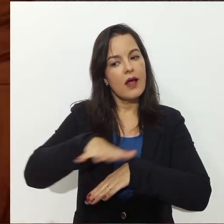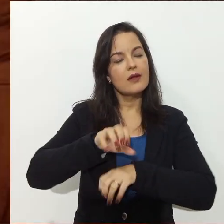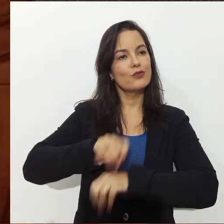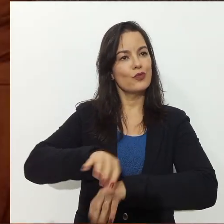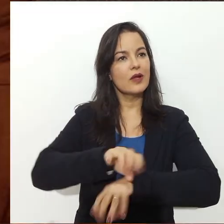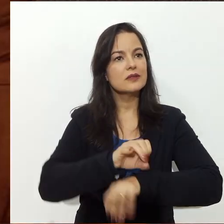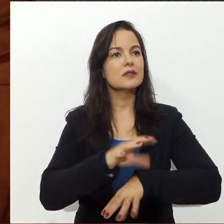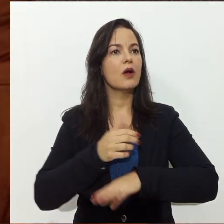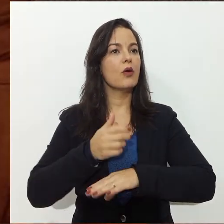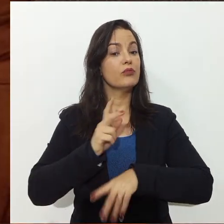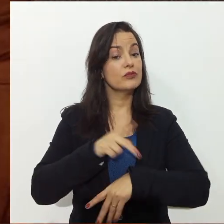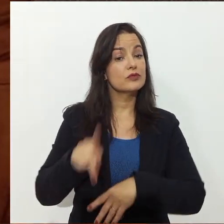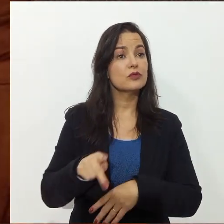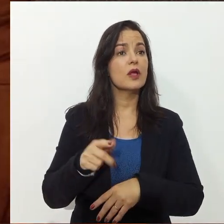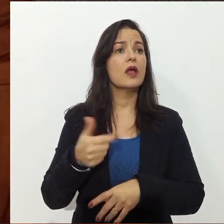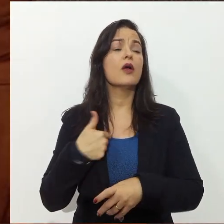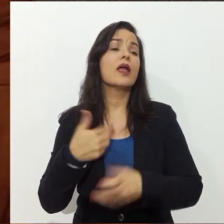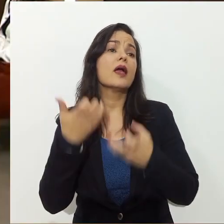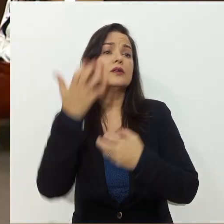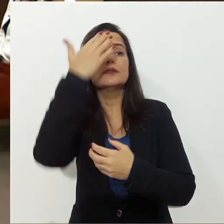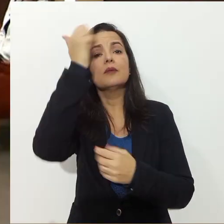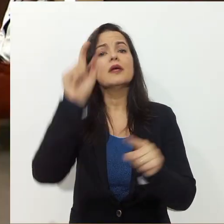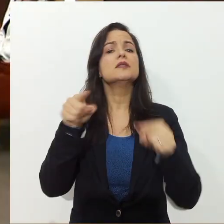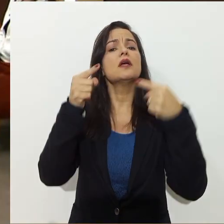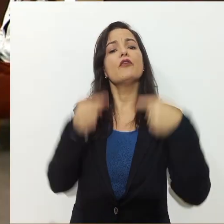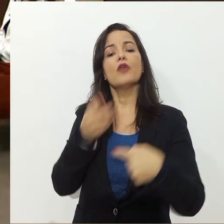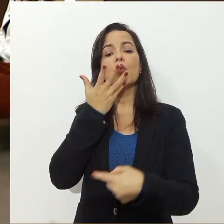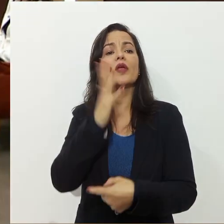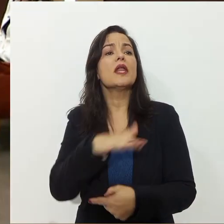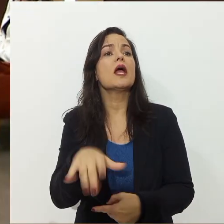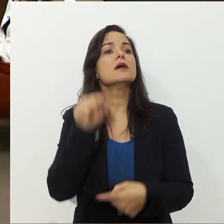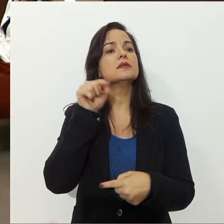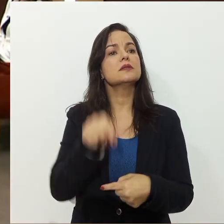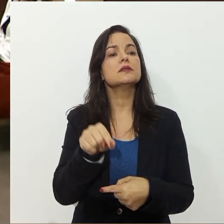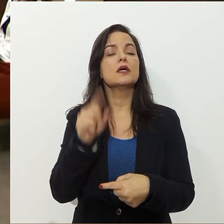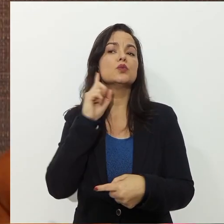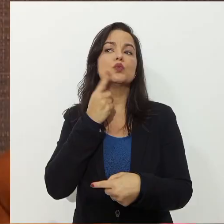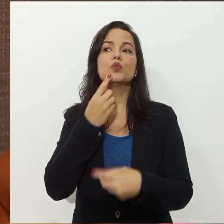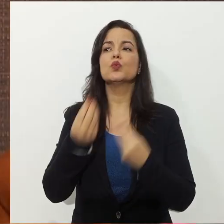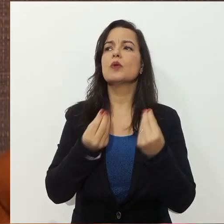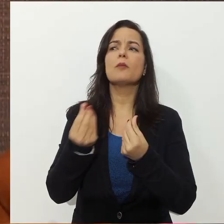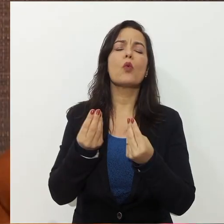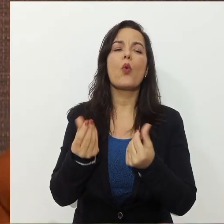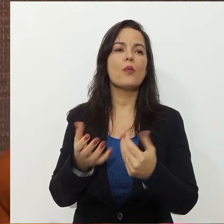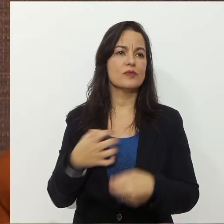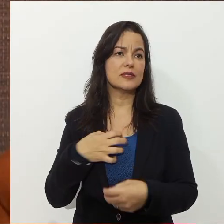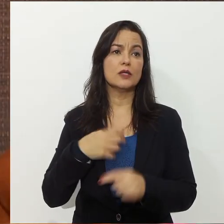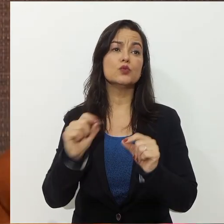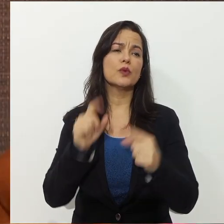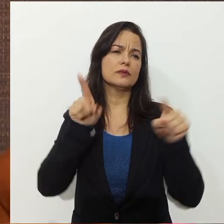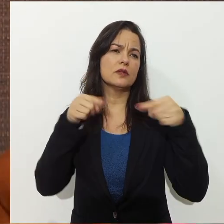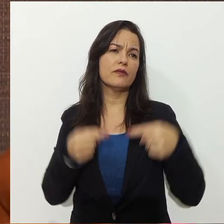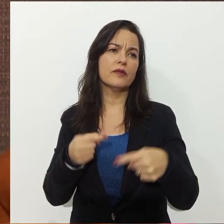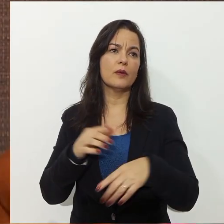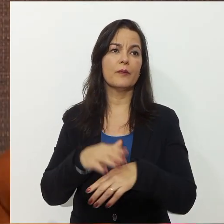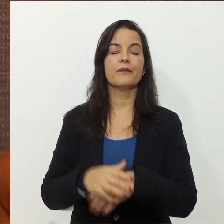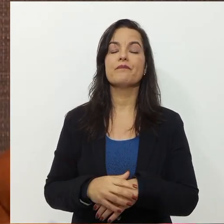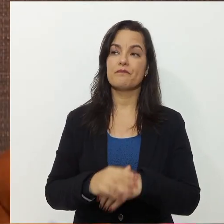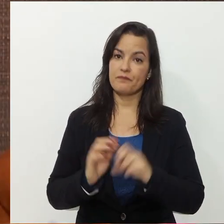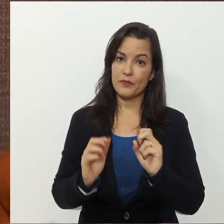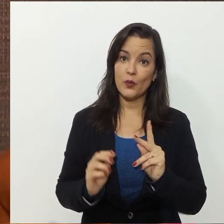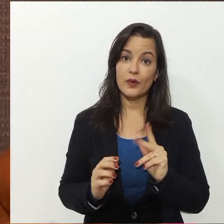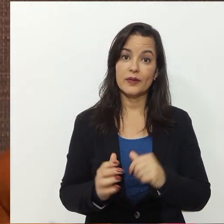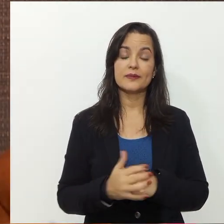ao acesso à educação, uma criança que possui qualquer deficiência ou inclusive a surdez. Muito bem. A criança com